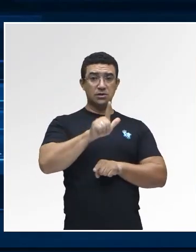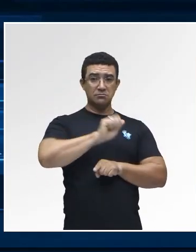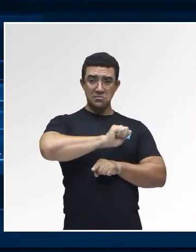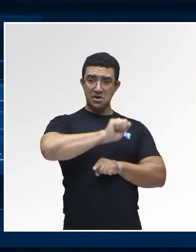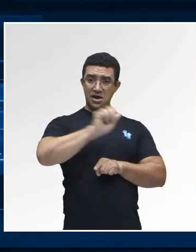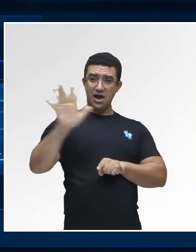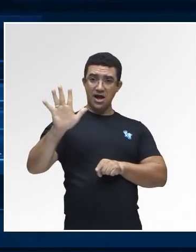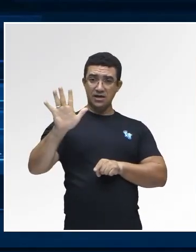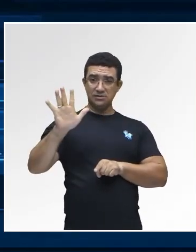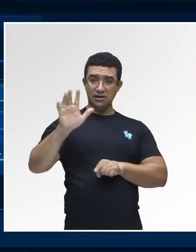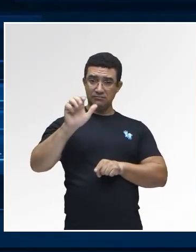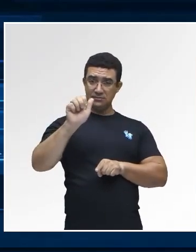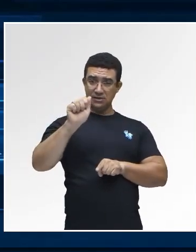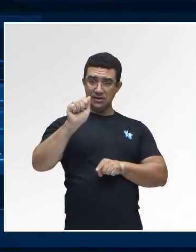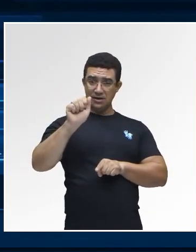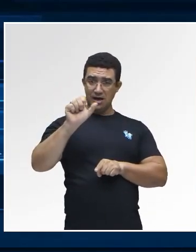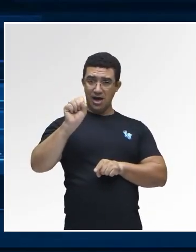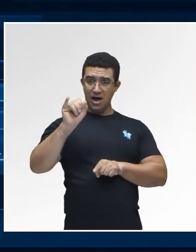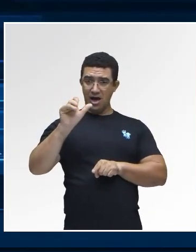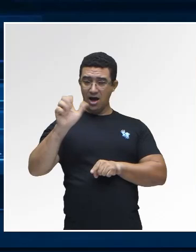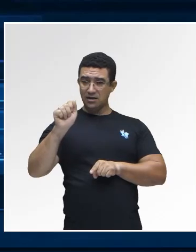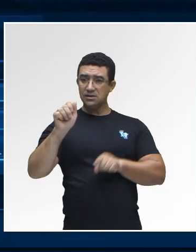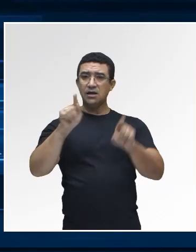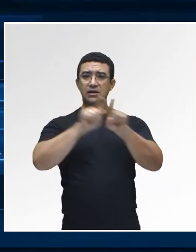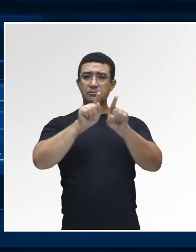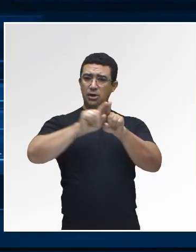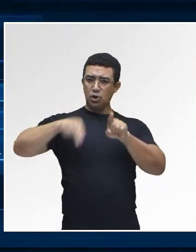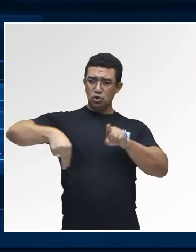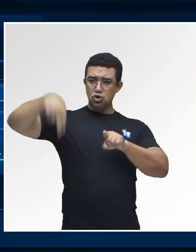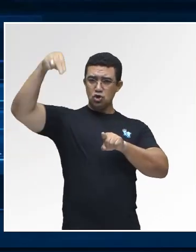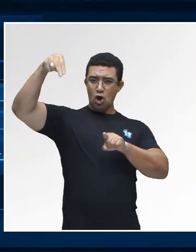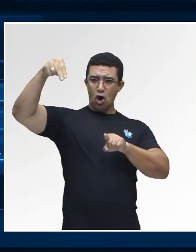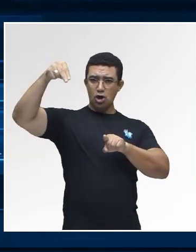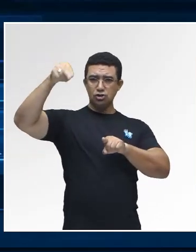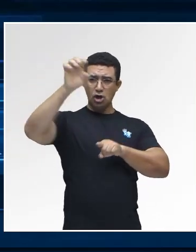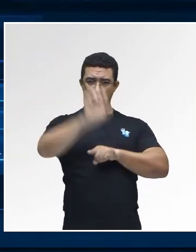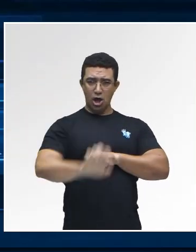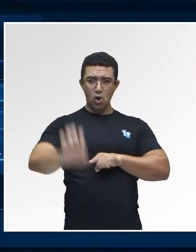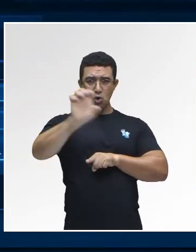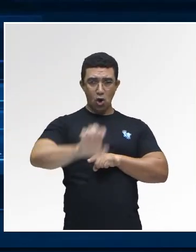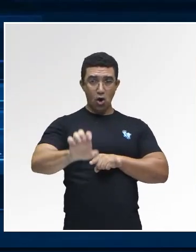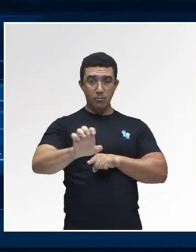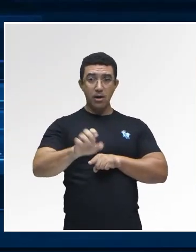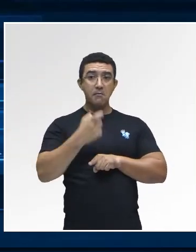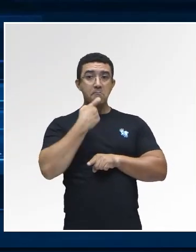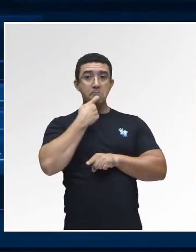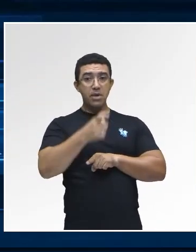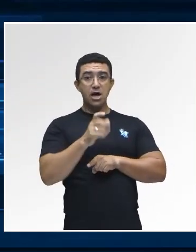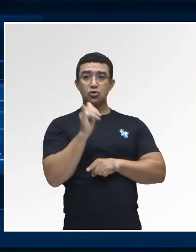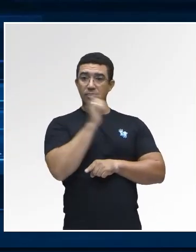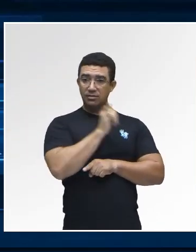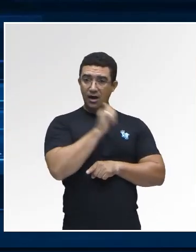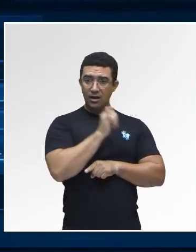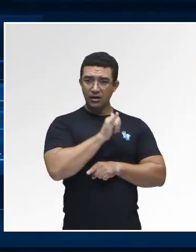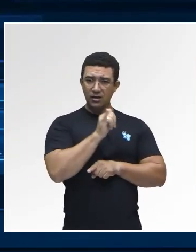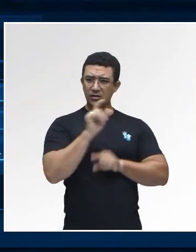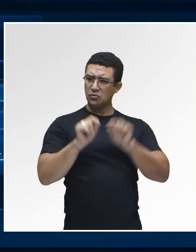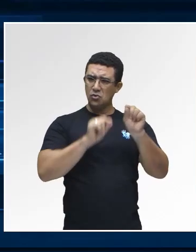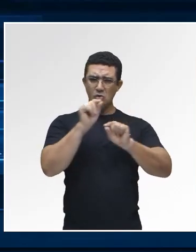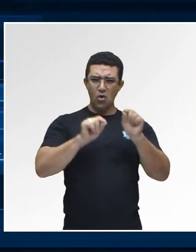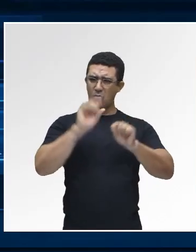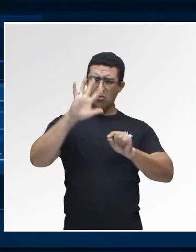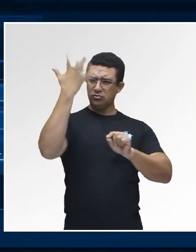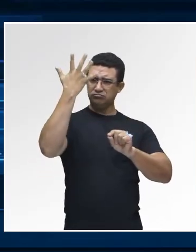norte da Europa e de repente se resumiram ali ao que nós conhecemos hoje como a Itália. Como é que isso aconteceu? Que